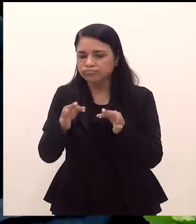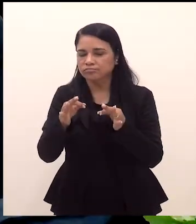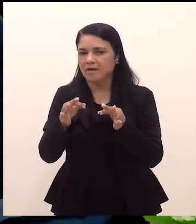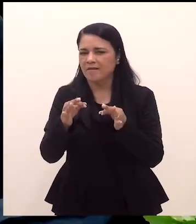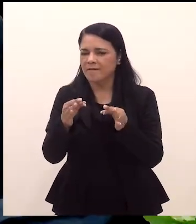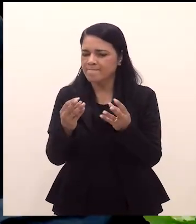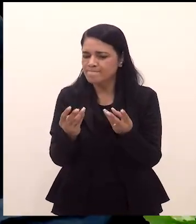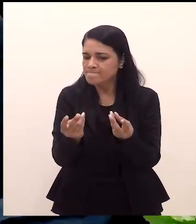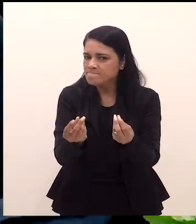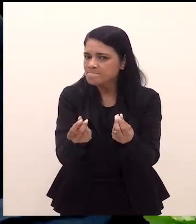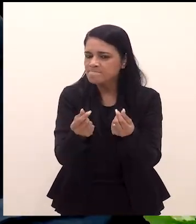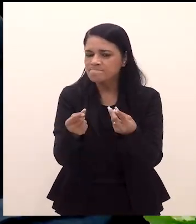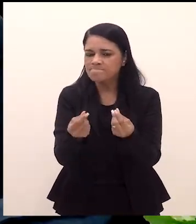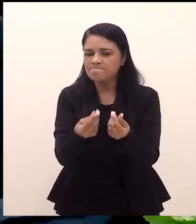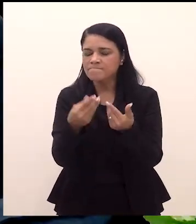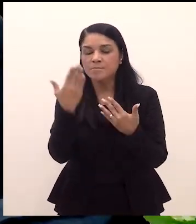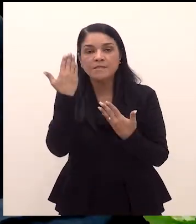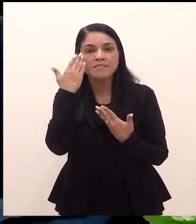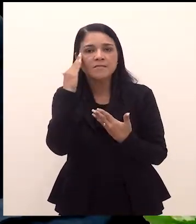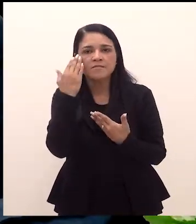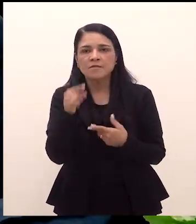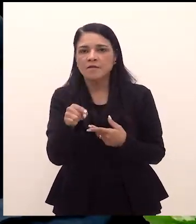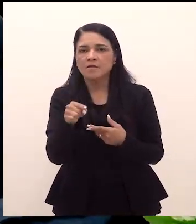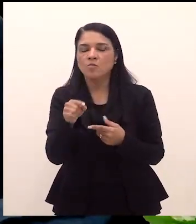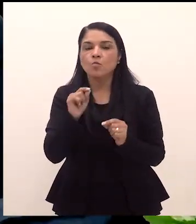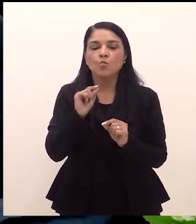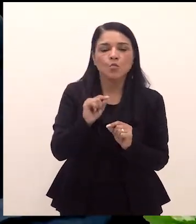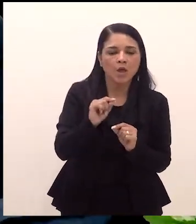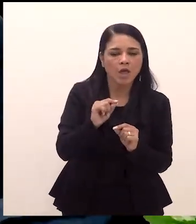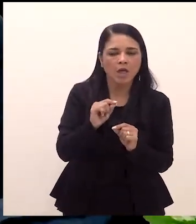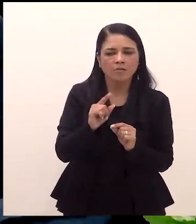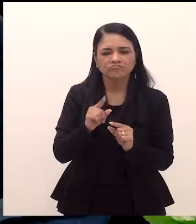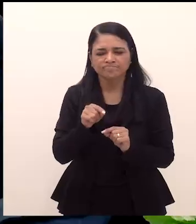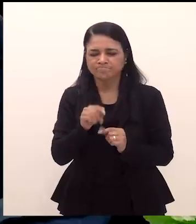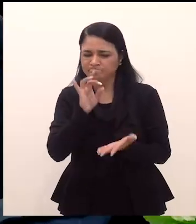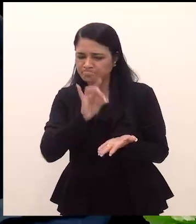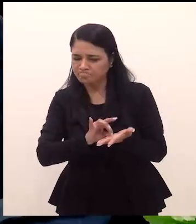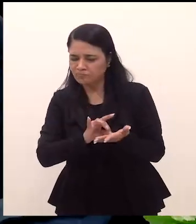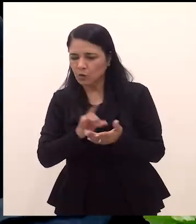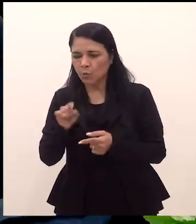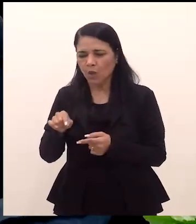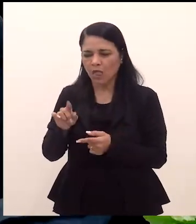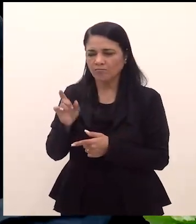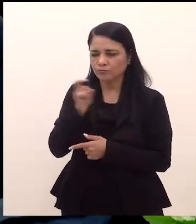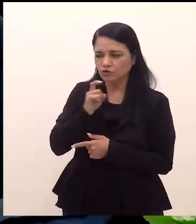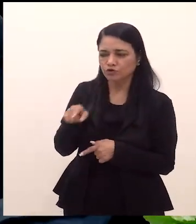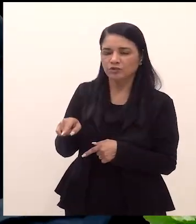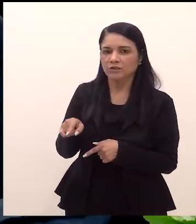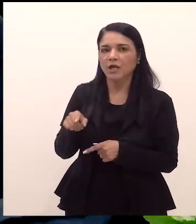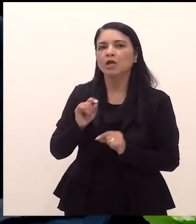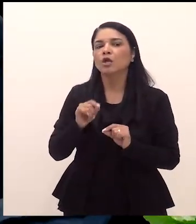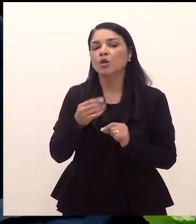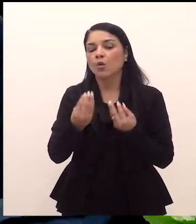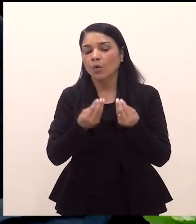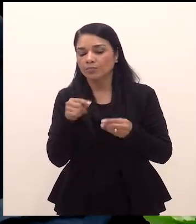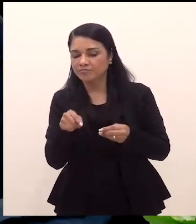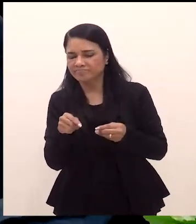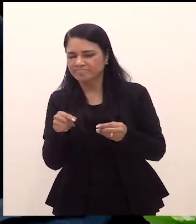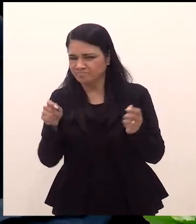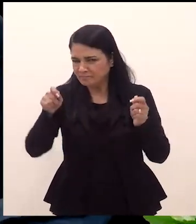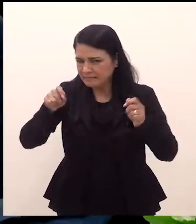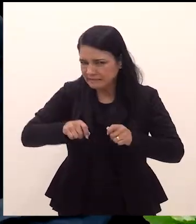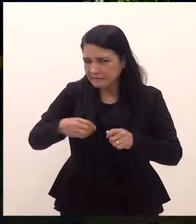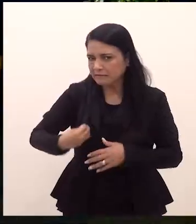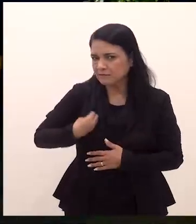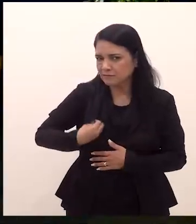consiga ter um olhar mais atento, mais apurado, se é possível, para poder entender o que é e o que não é, e de onde isso vem. Você acha